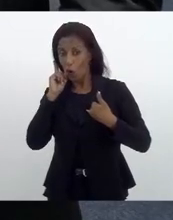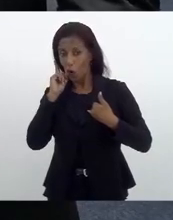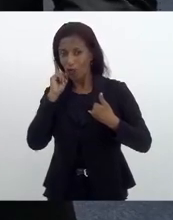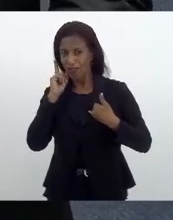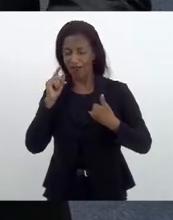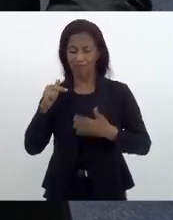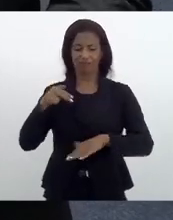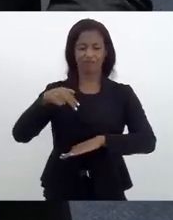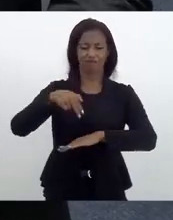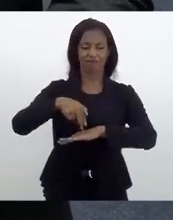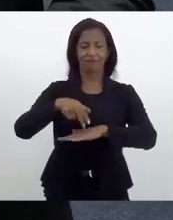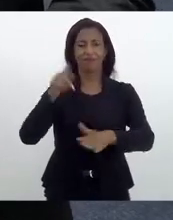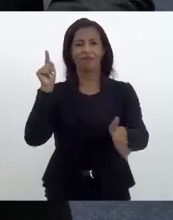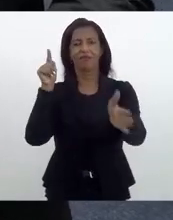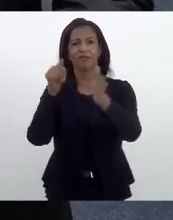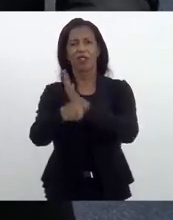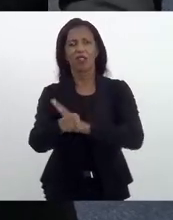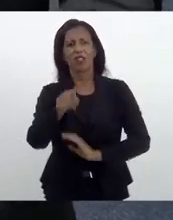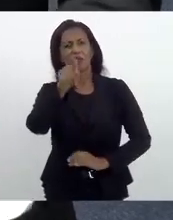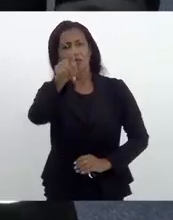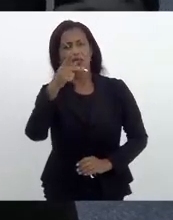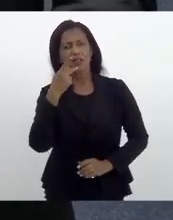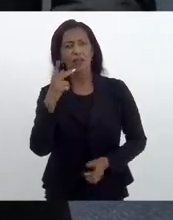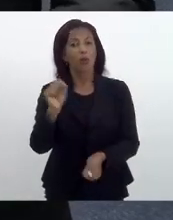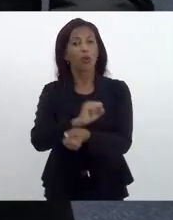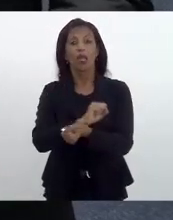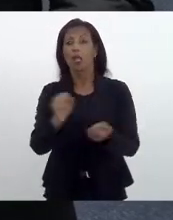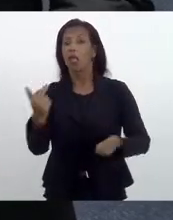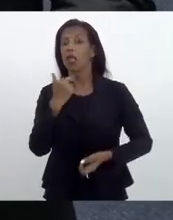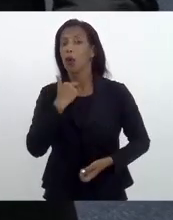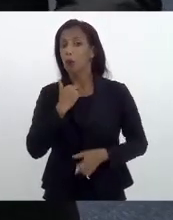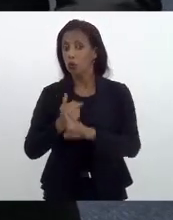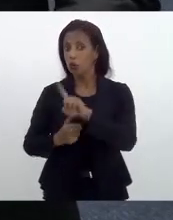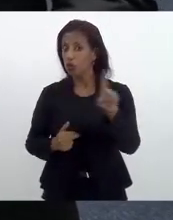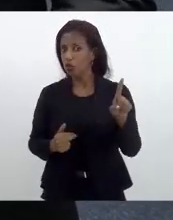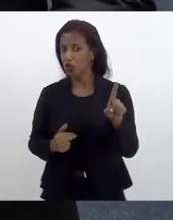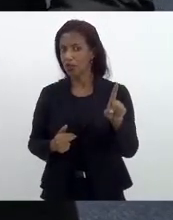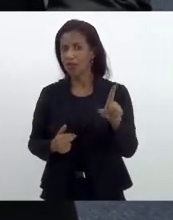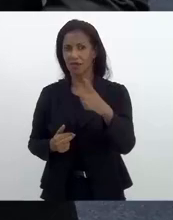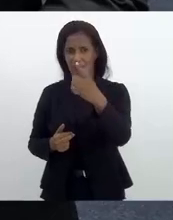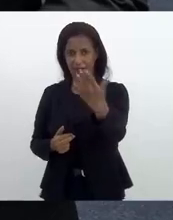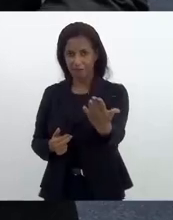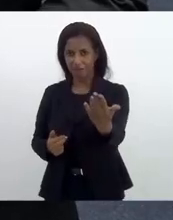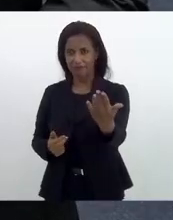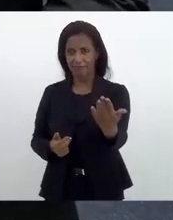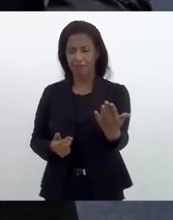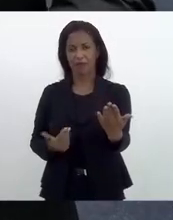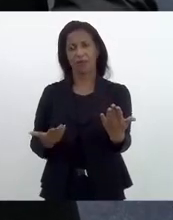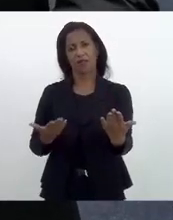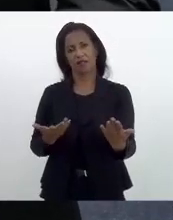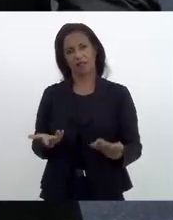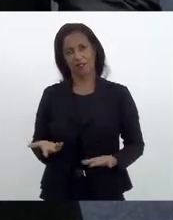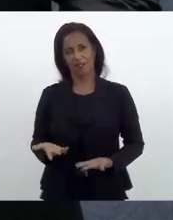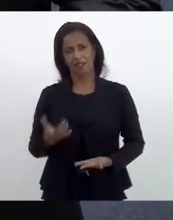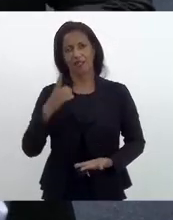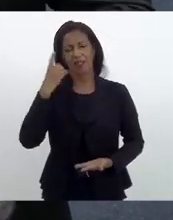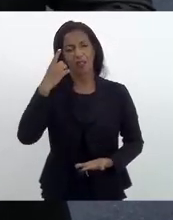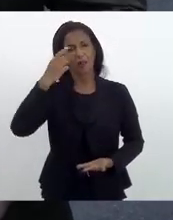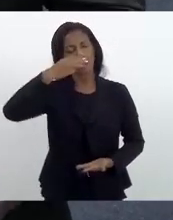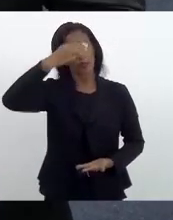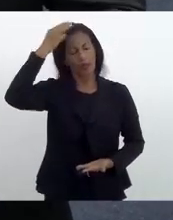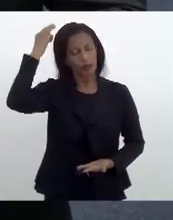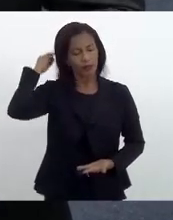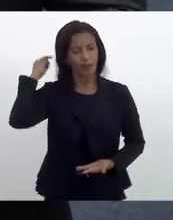excelência disse que não era possível. Então, vossa excelência disse... Um minutinho, deputado Márcio.